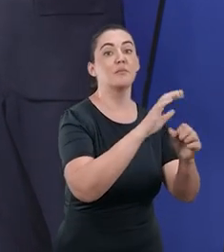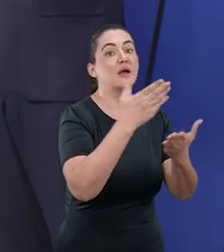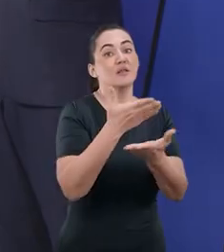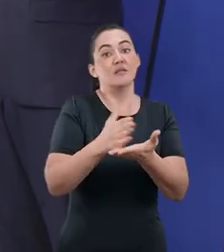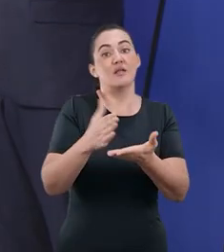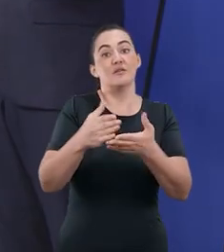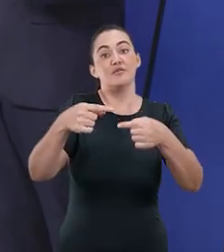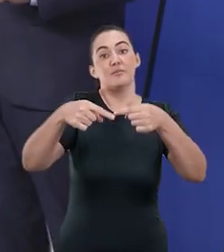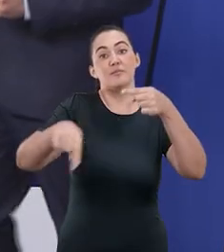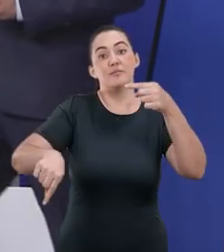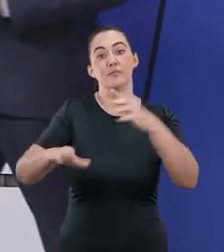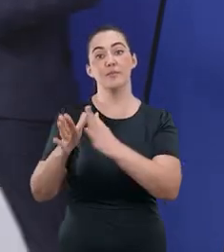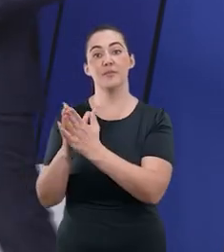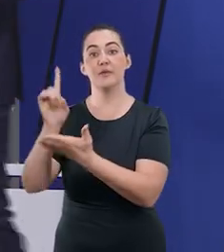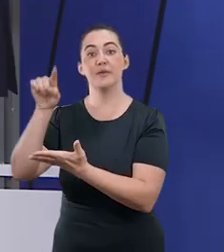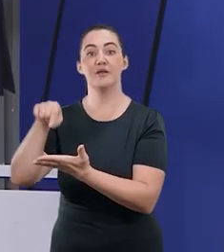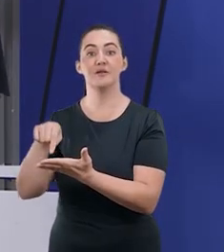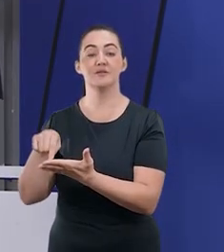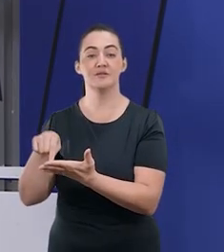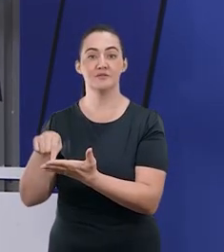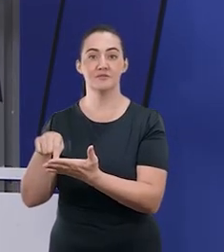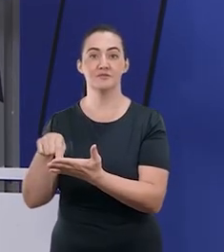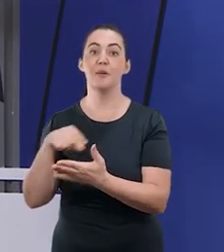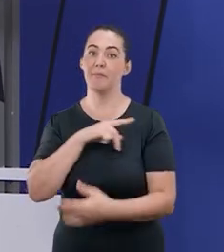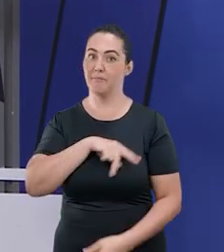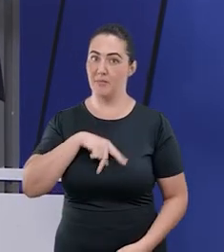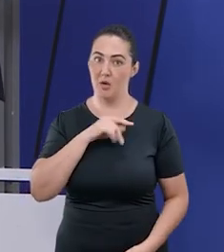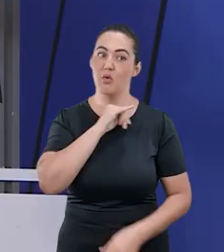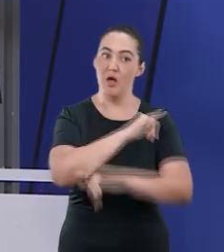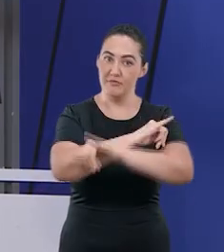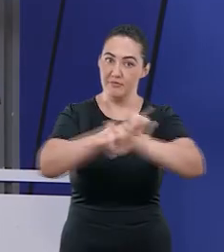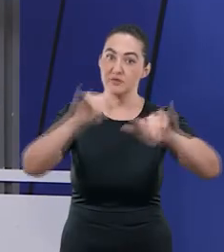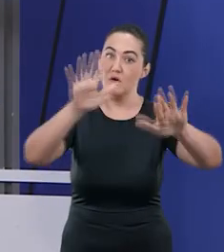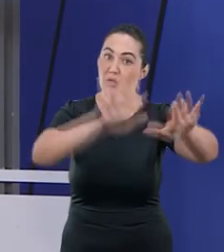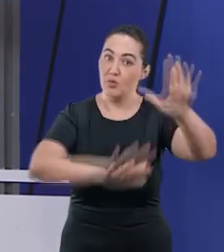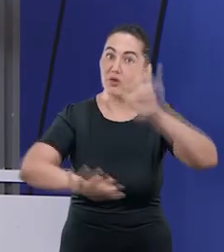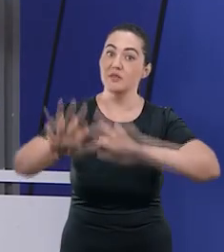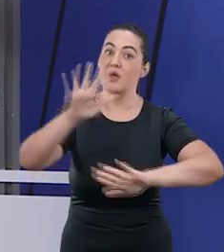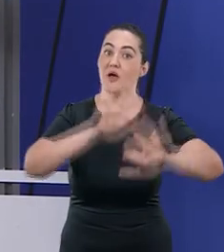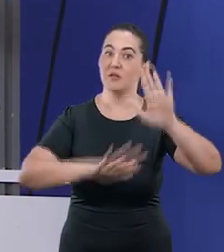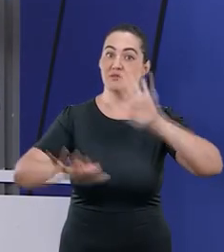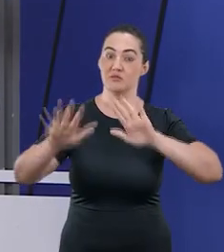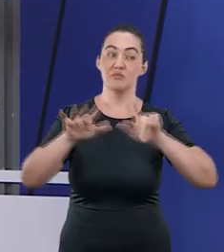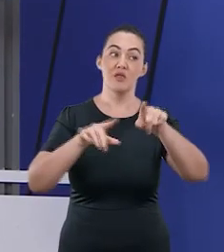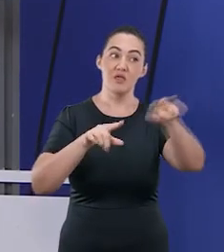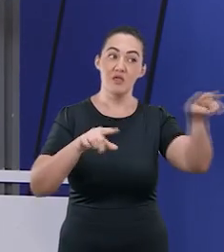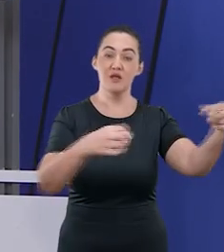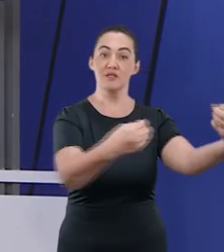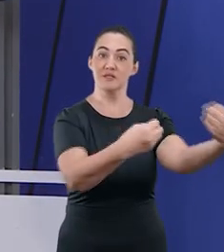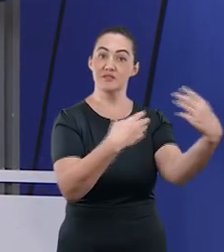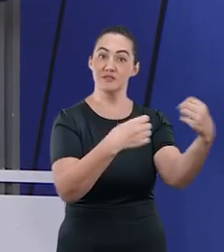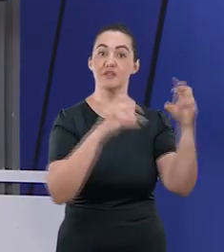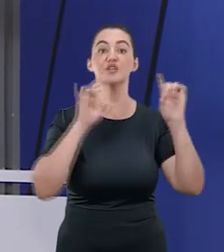palavra do Senhor. Aqui é o problema, olha. E Paulo está dizendo que tudo isso é tradição dos homens. Isso aqui é